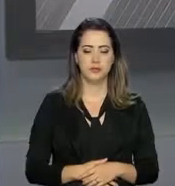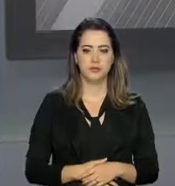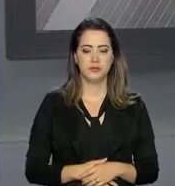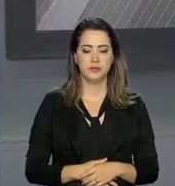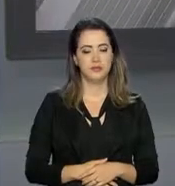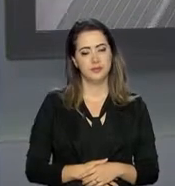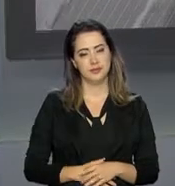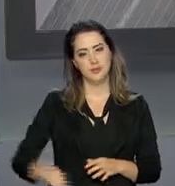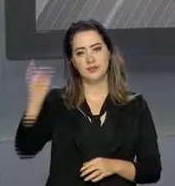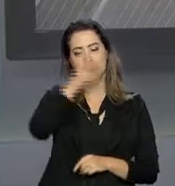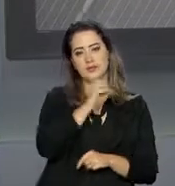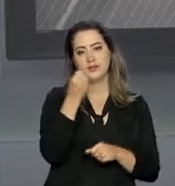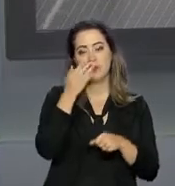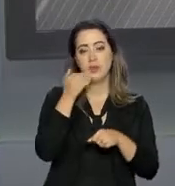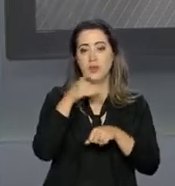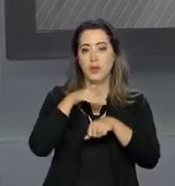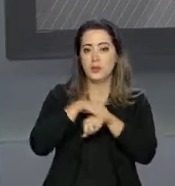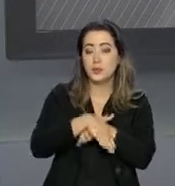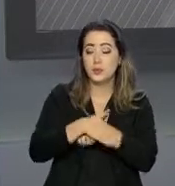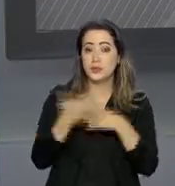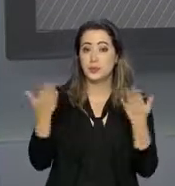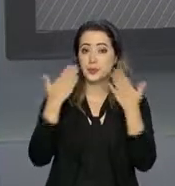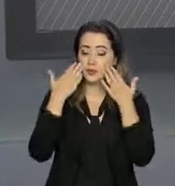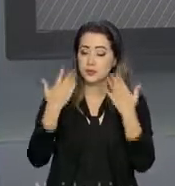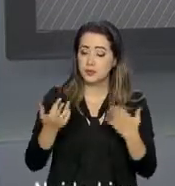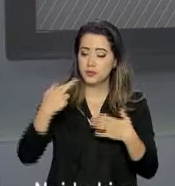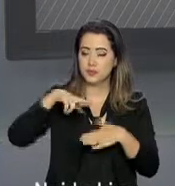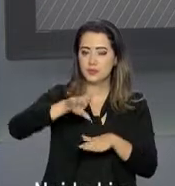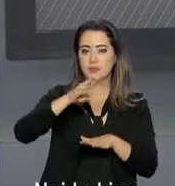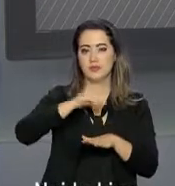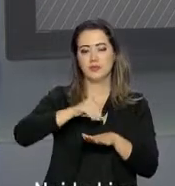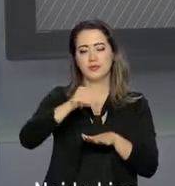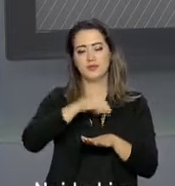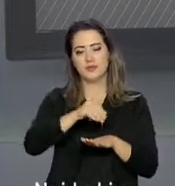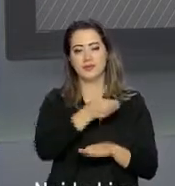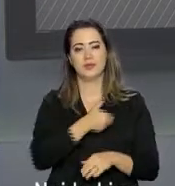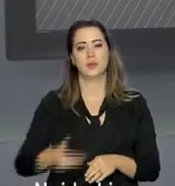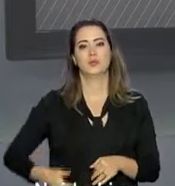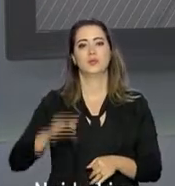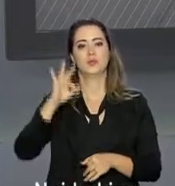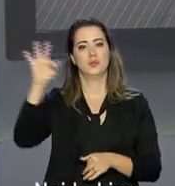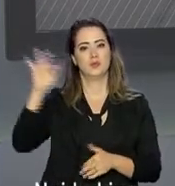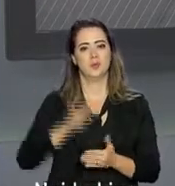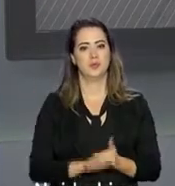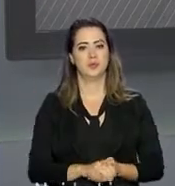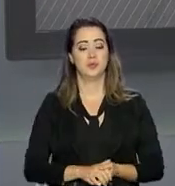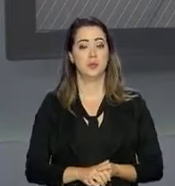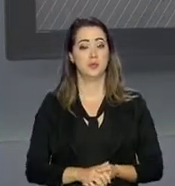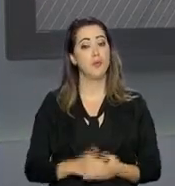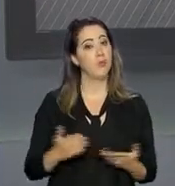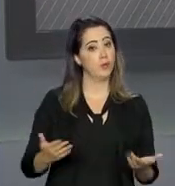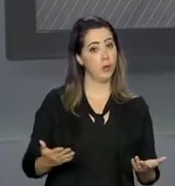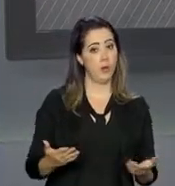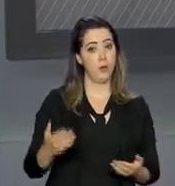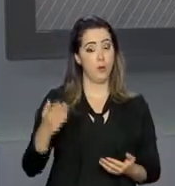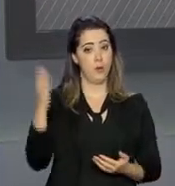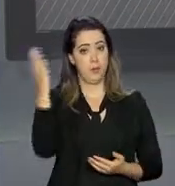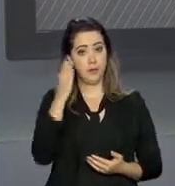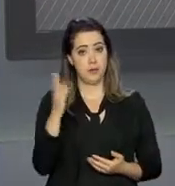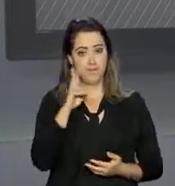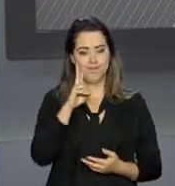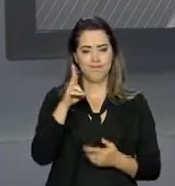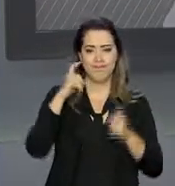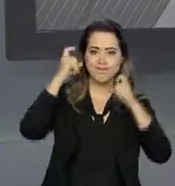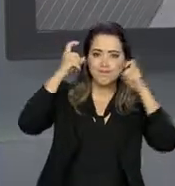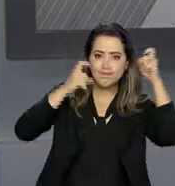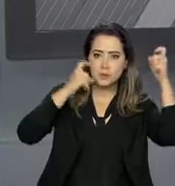olá boa noite estamos de volta com as notícias do governo federal aqui no repórter nbr o governo brasileiro acompanha com preocupação